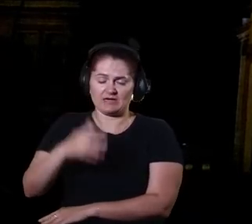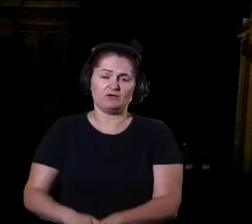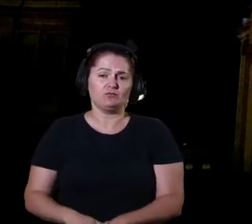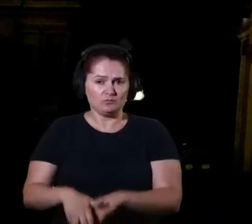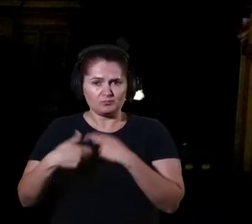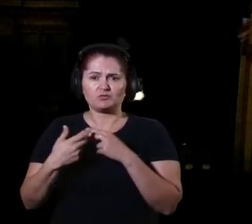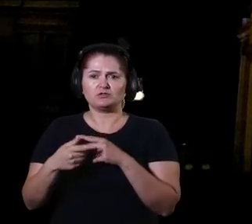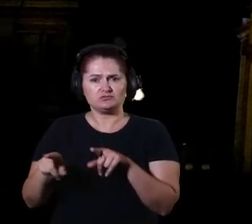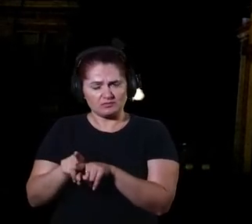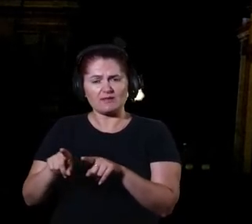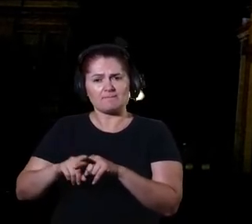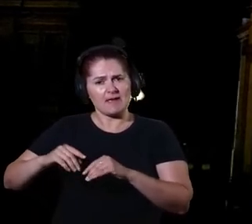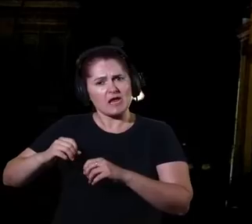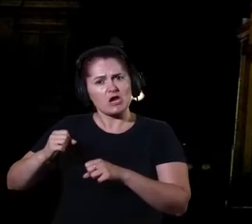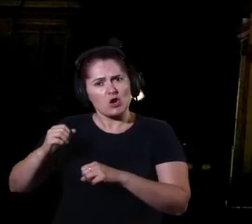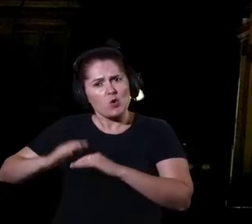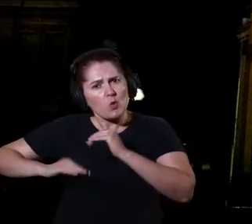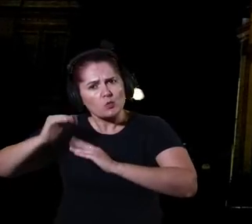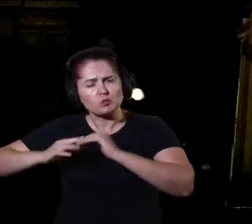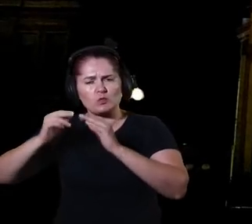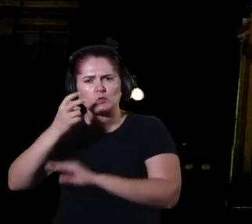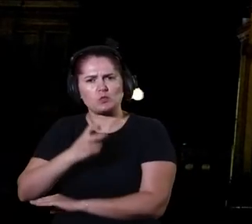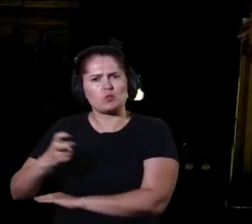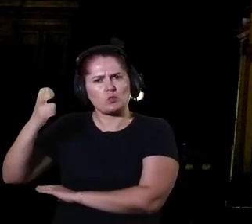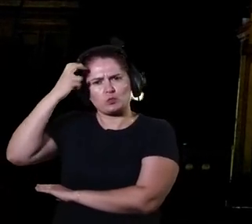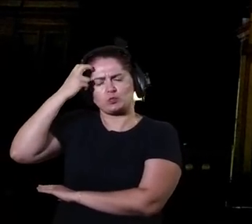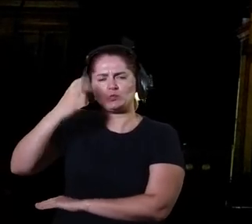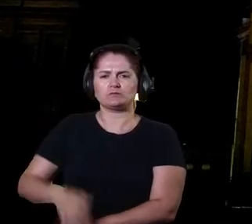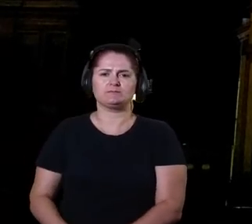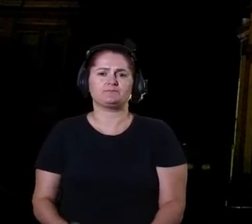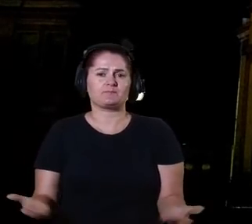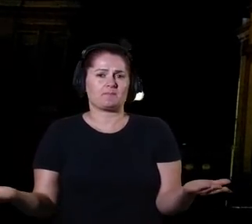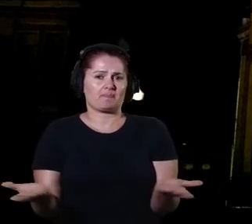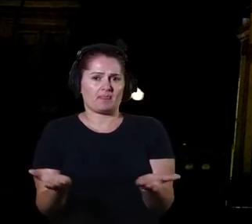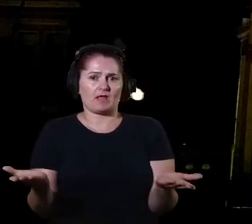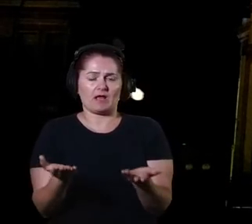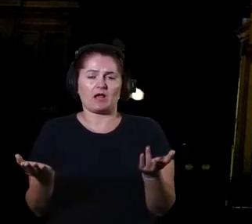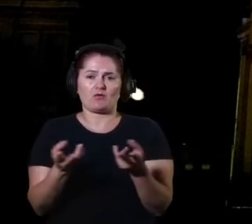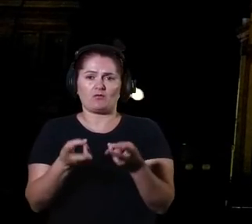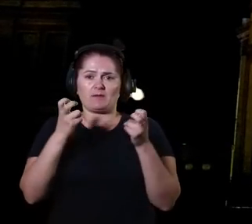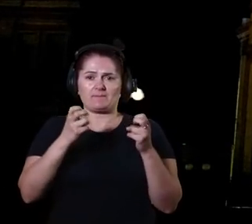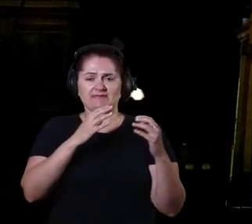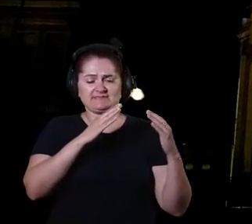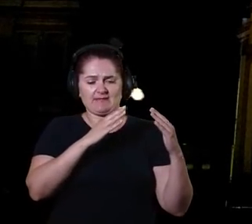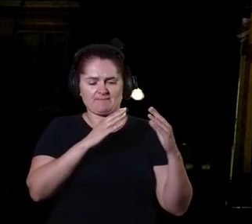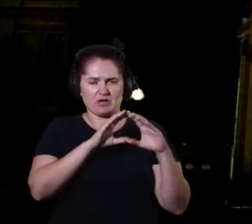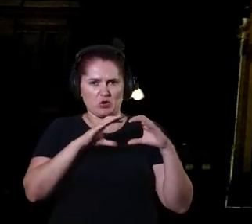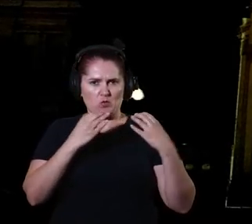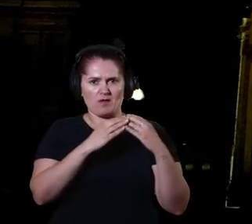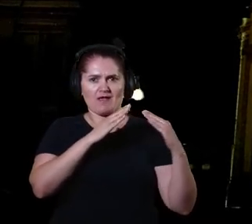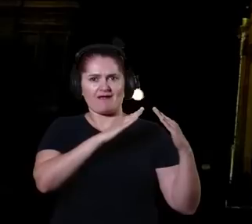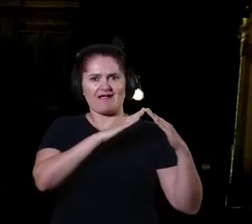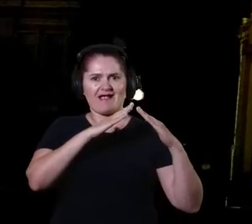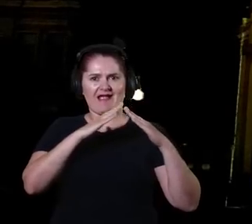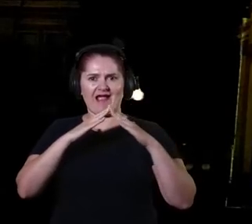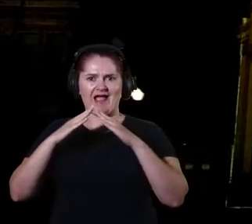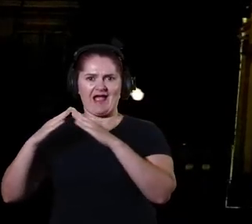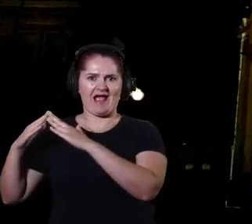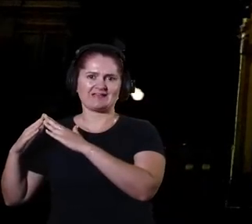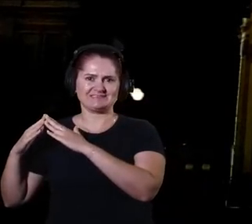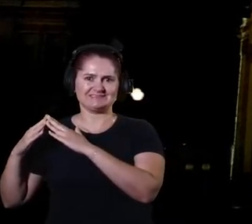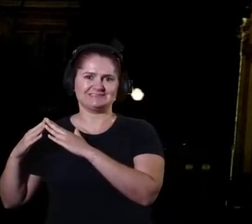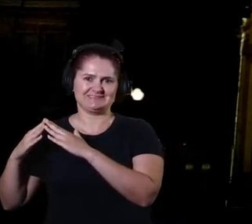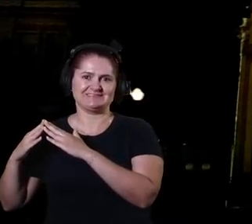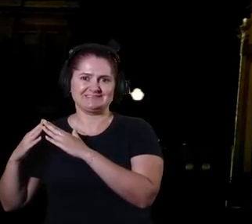A imagem que vem agora na percepção de uma comunidade entre casas construídas é a geração que a gente está